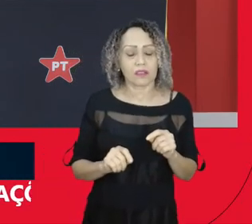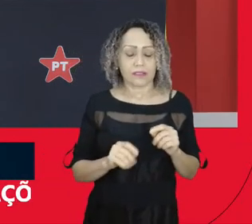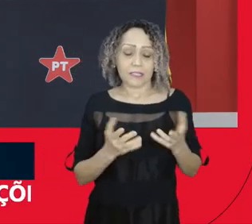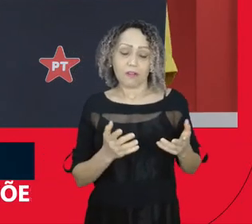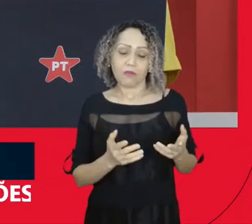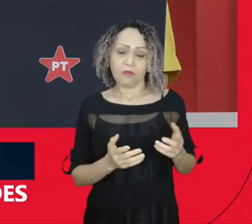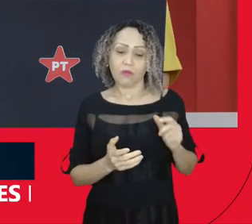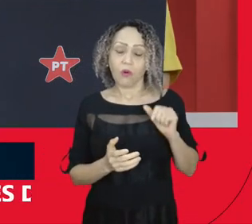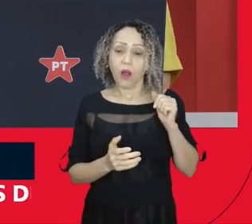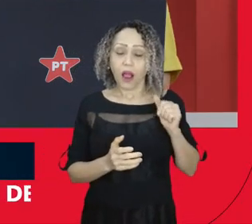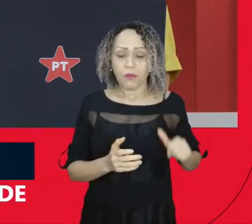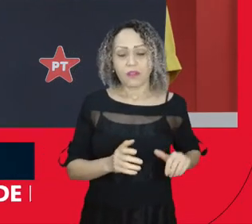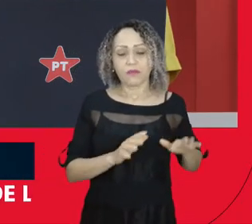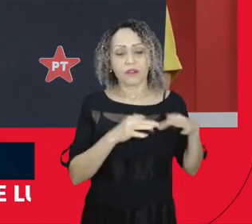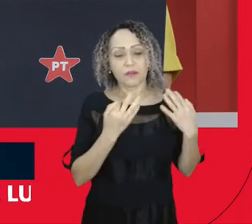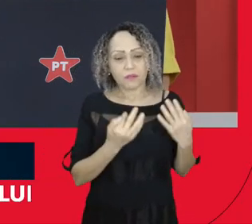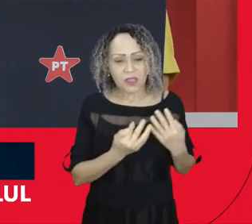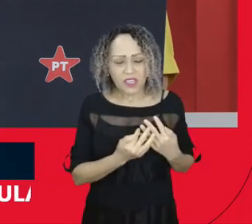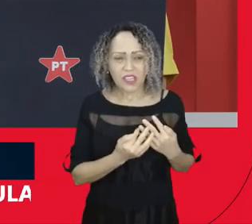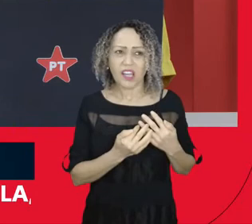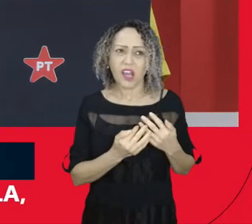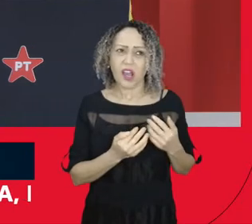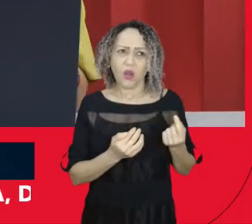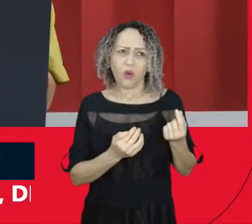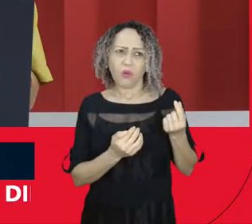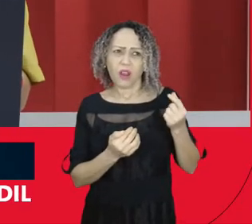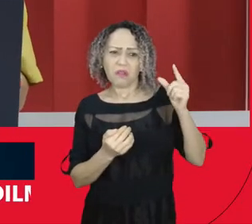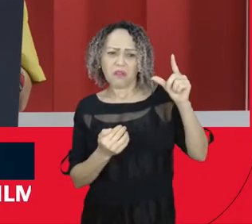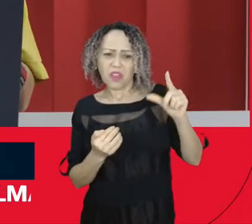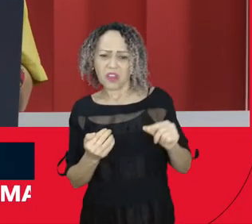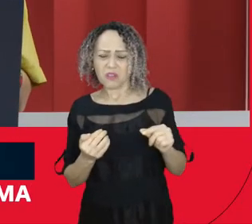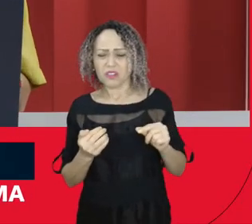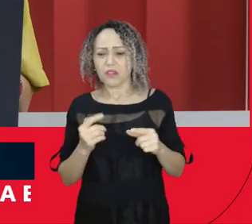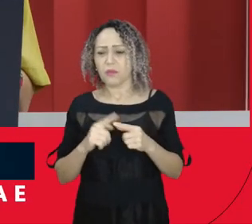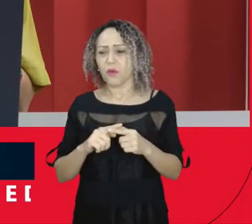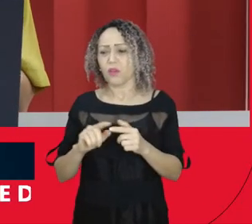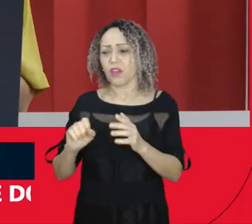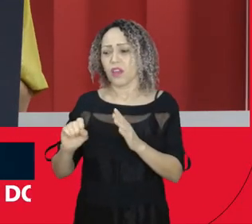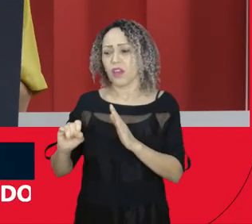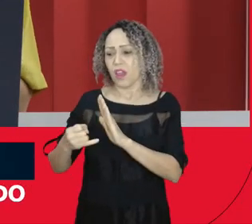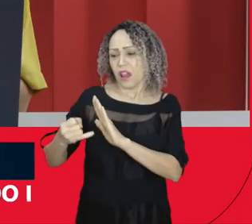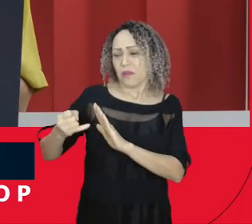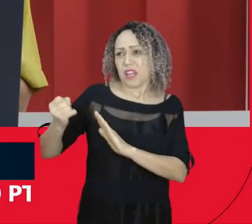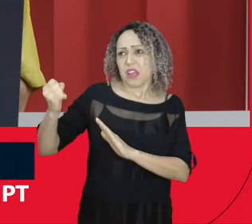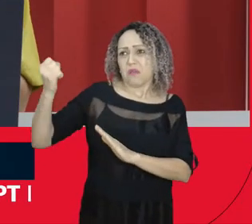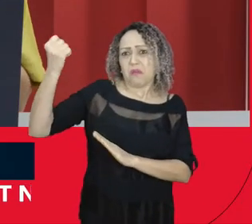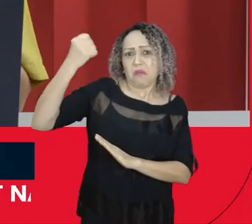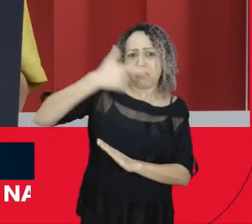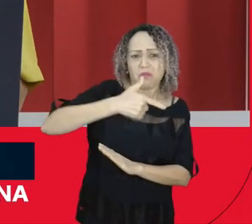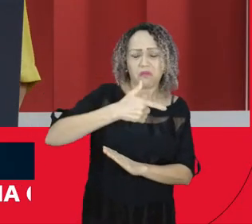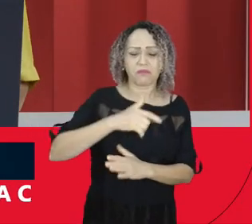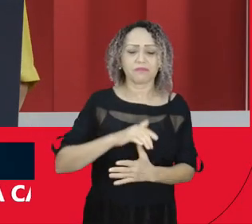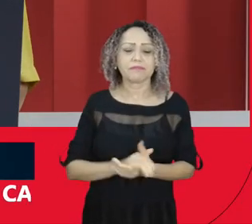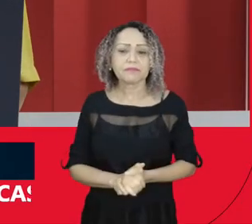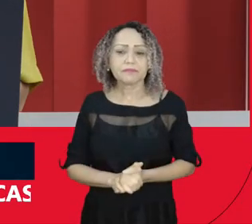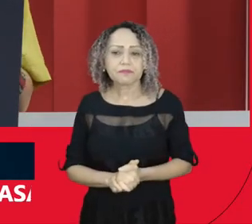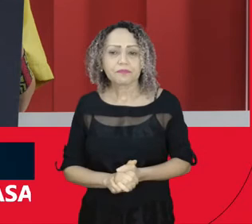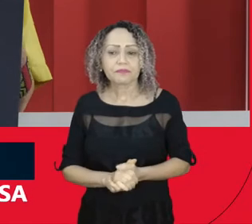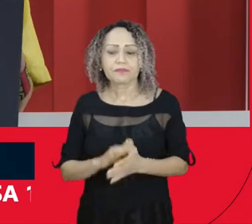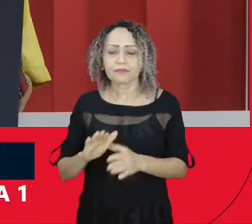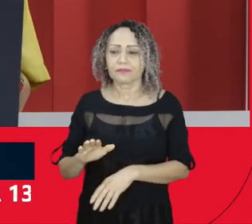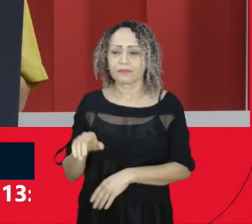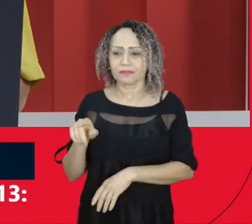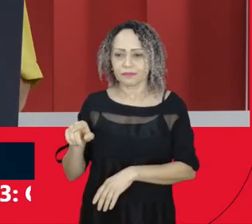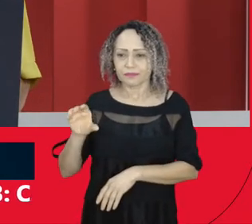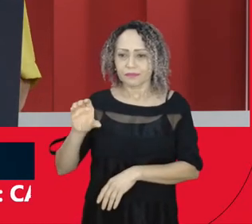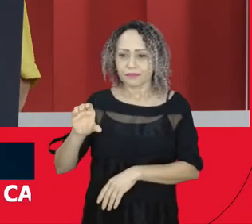reduzidos. Tereza, o Alberto Quirone diz aqui, segurança alimentar necessita de planejamento, e foi isso que você esclareceu aqui para a